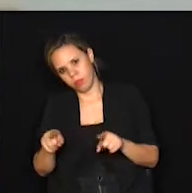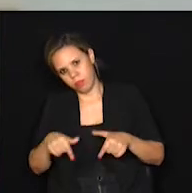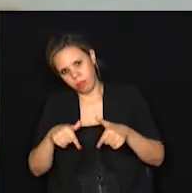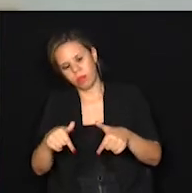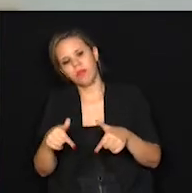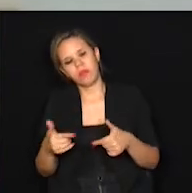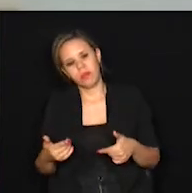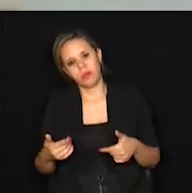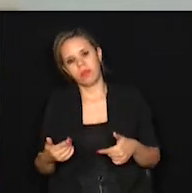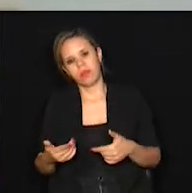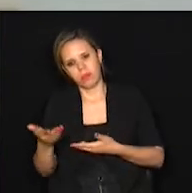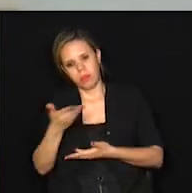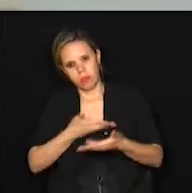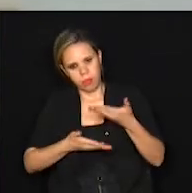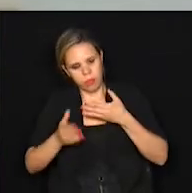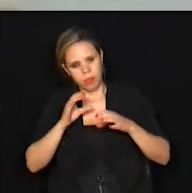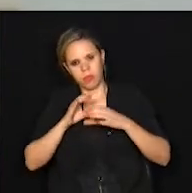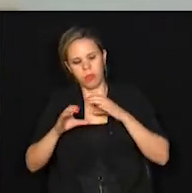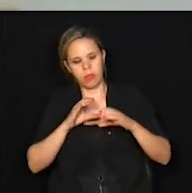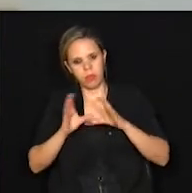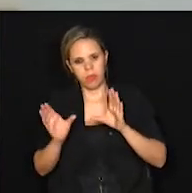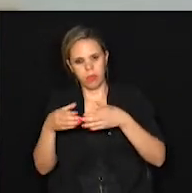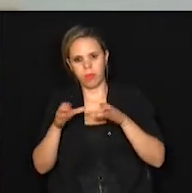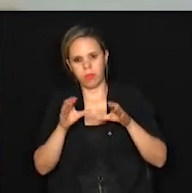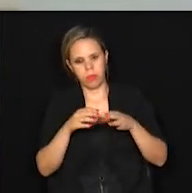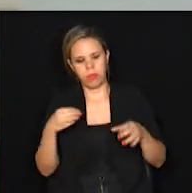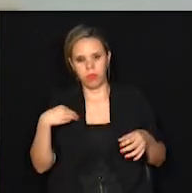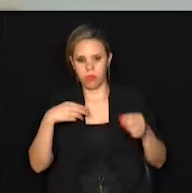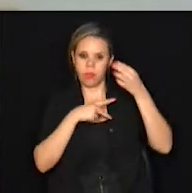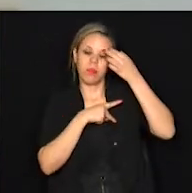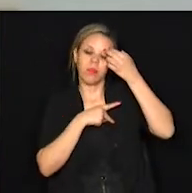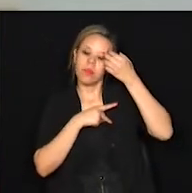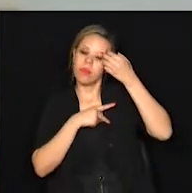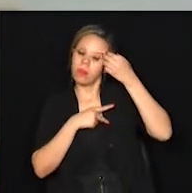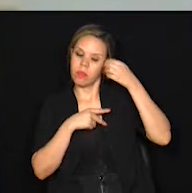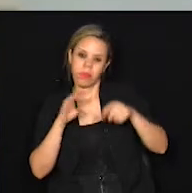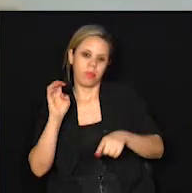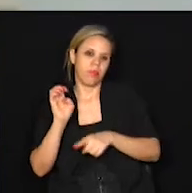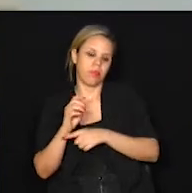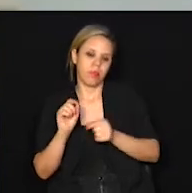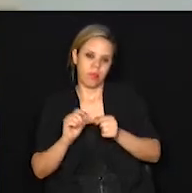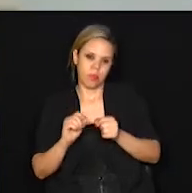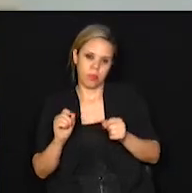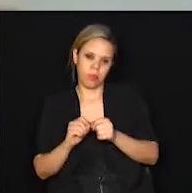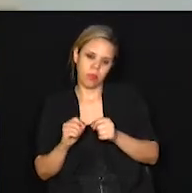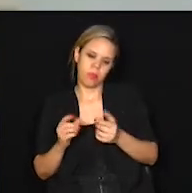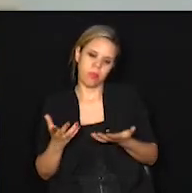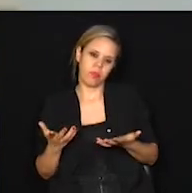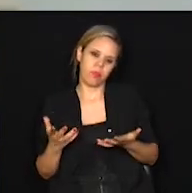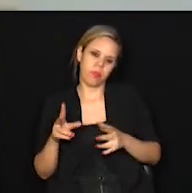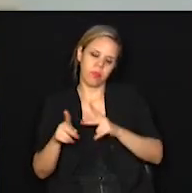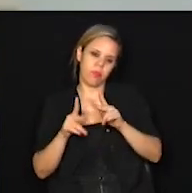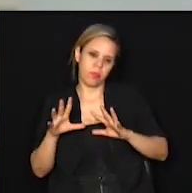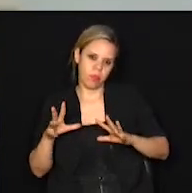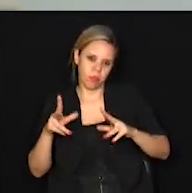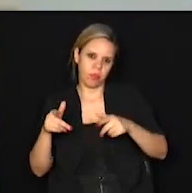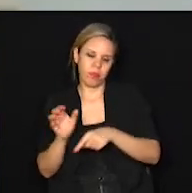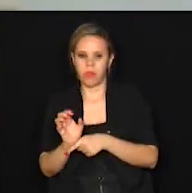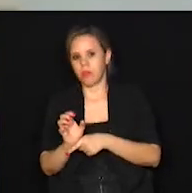matéria, e estamos articulando uma atuação conjunta com o Ministério Público Estadual, para que a gente faça uma atuação uniforme em todo o estado,